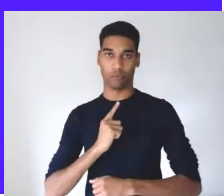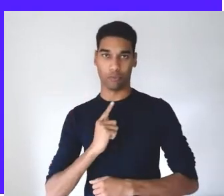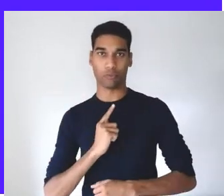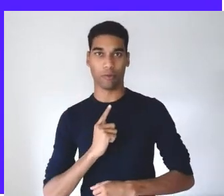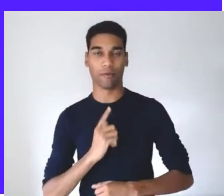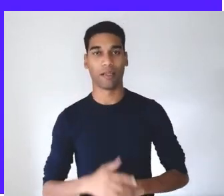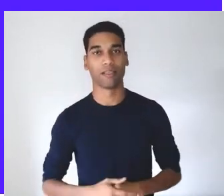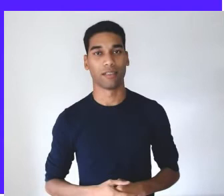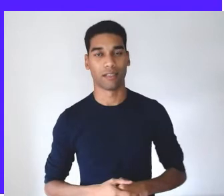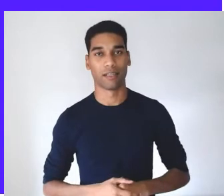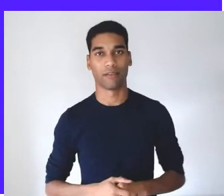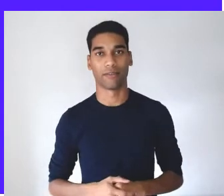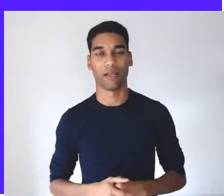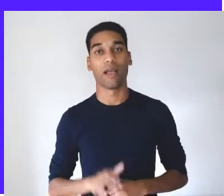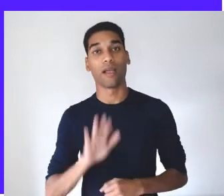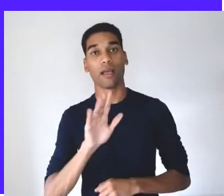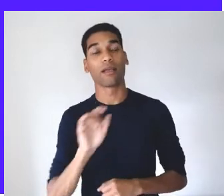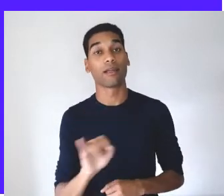entendê-las